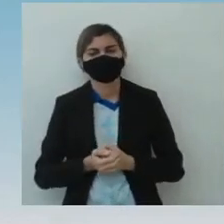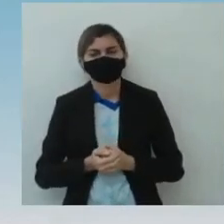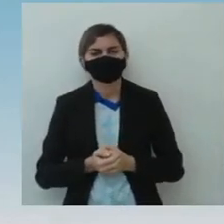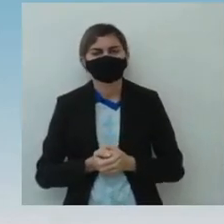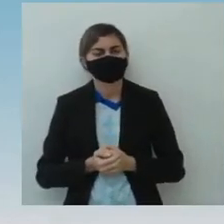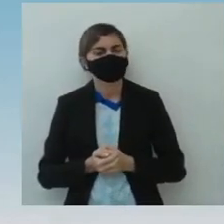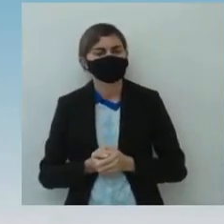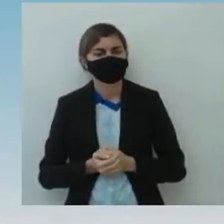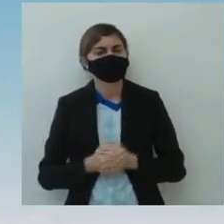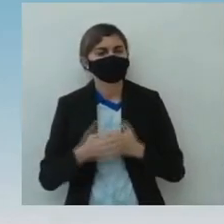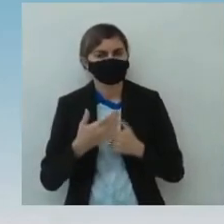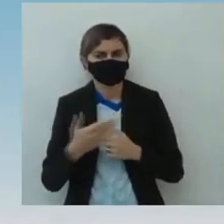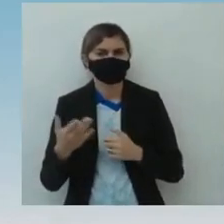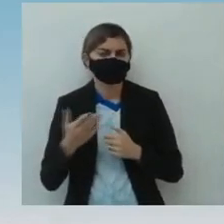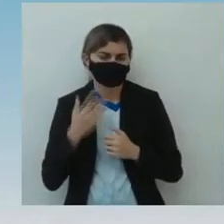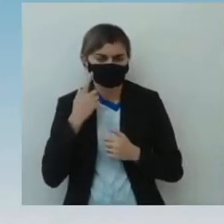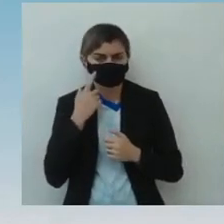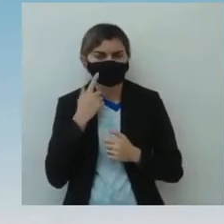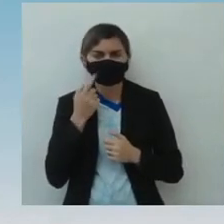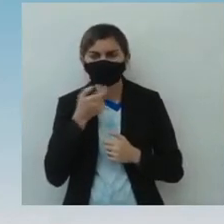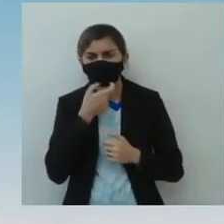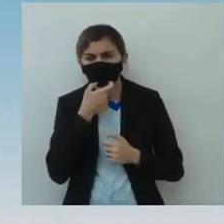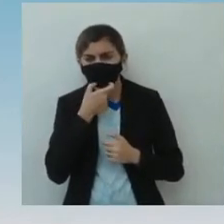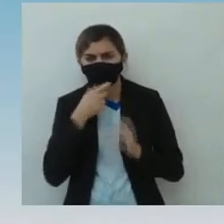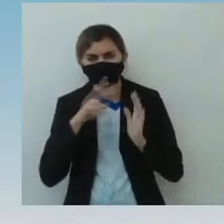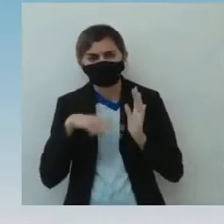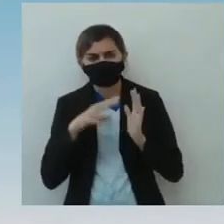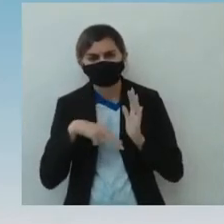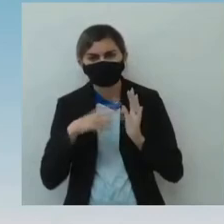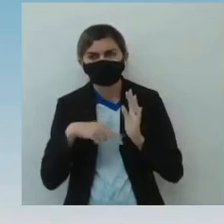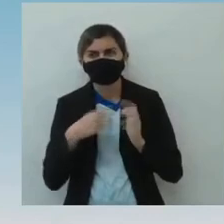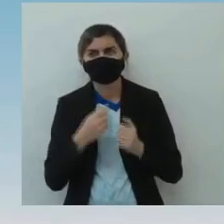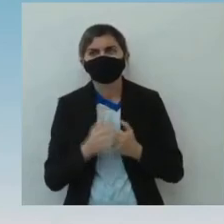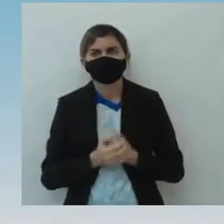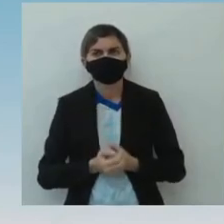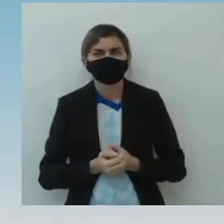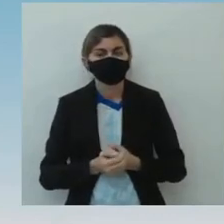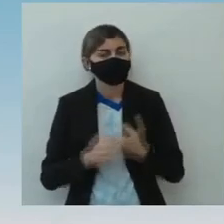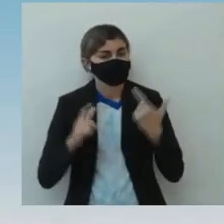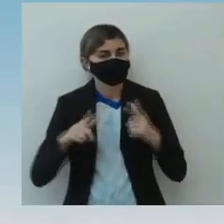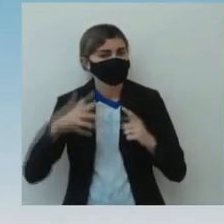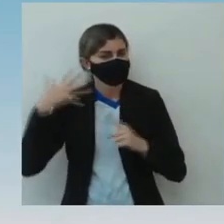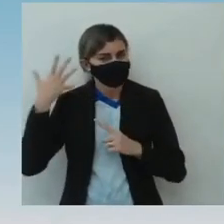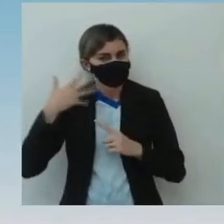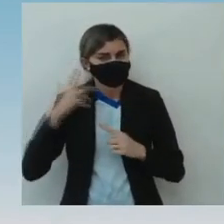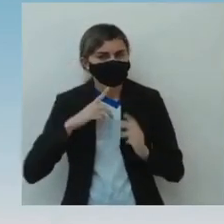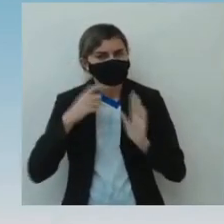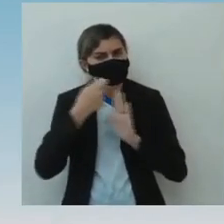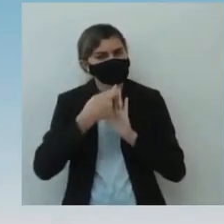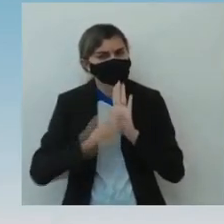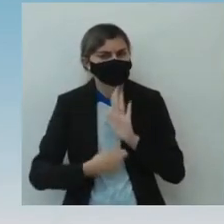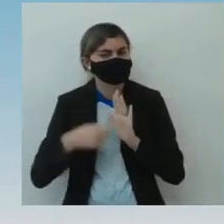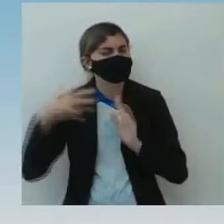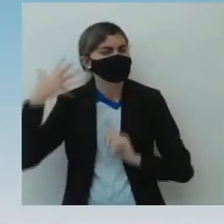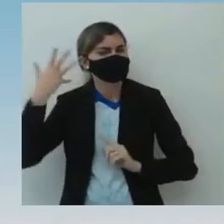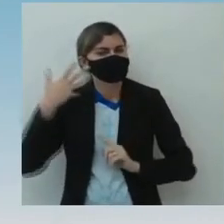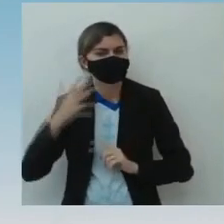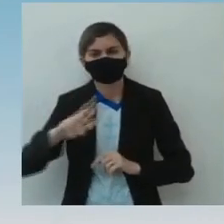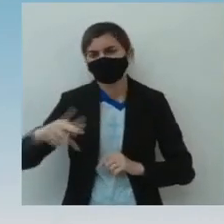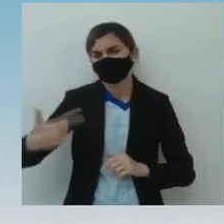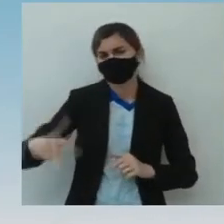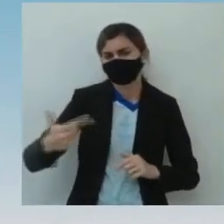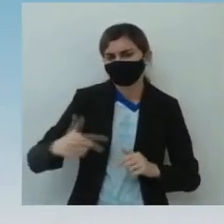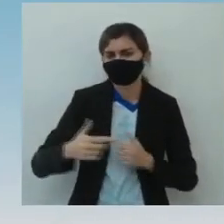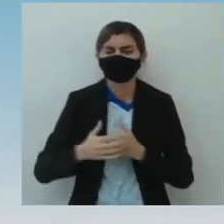speak with thine eyes where is a lecturer of um discurso tem um roteiro com a palestra